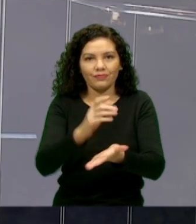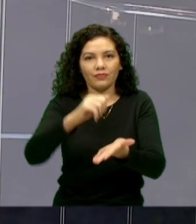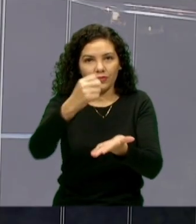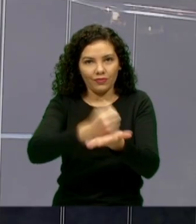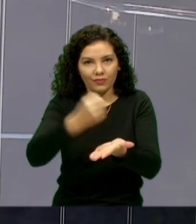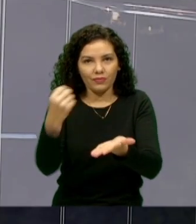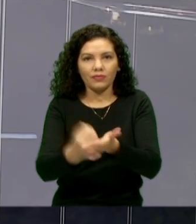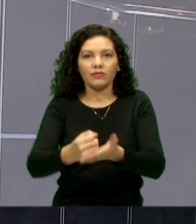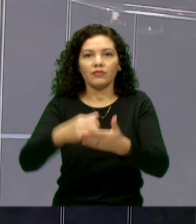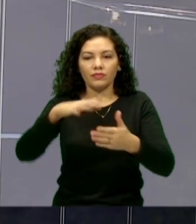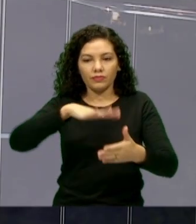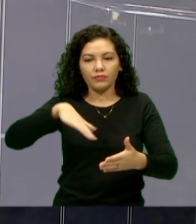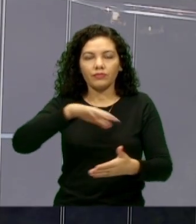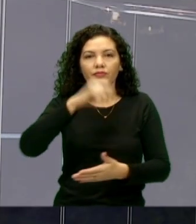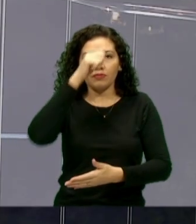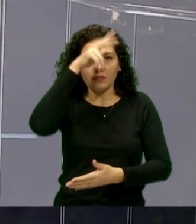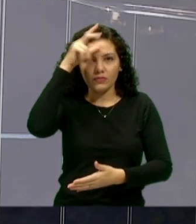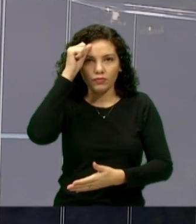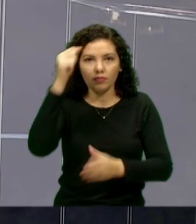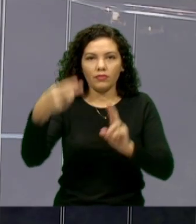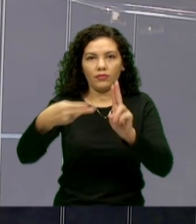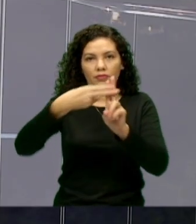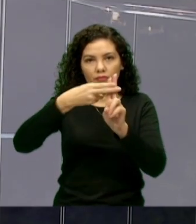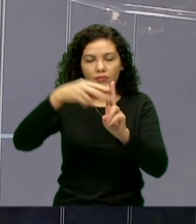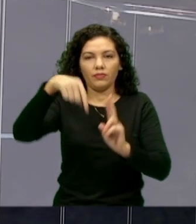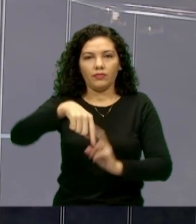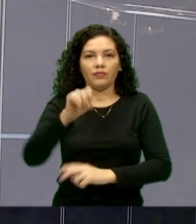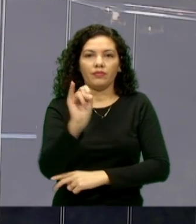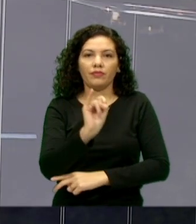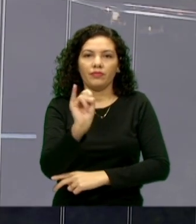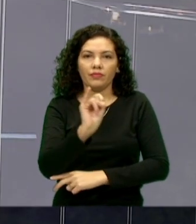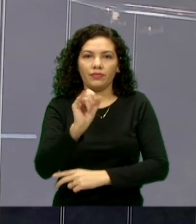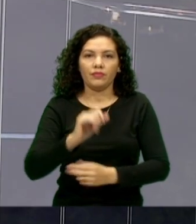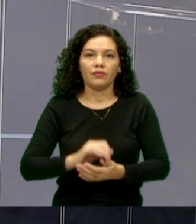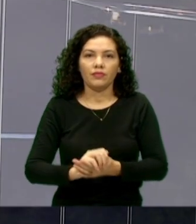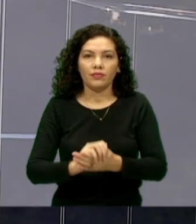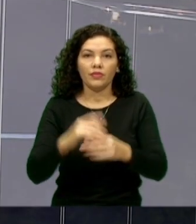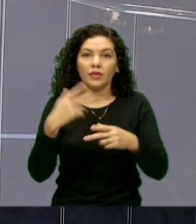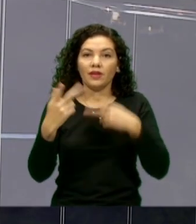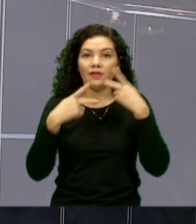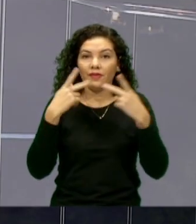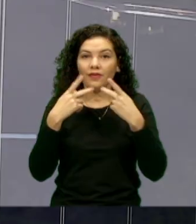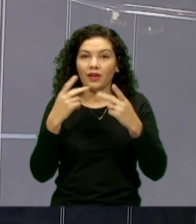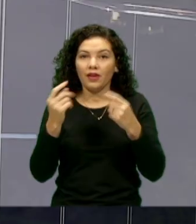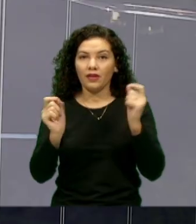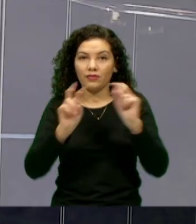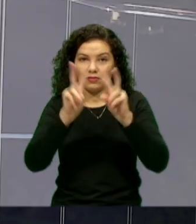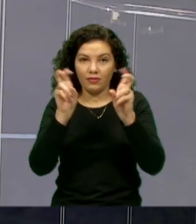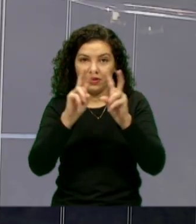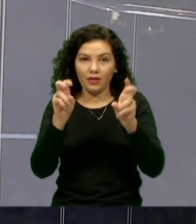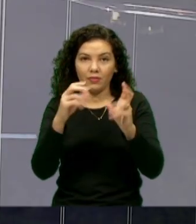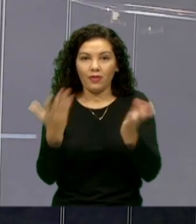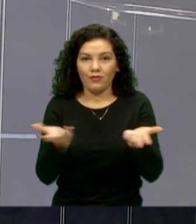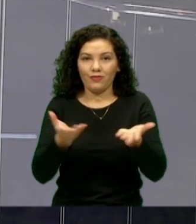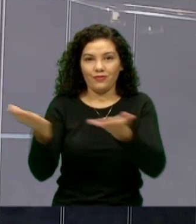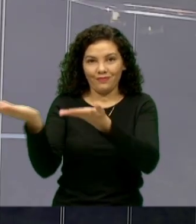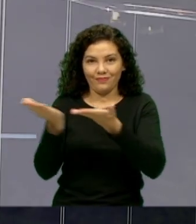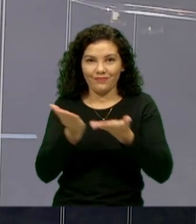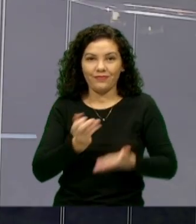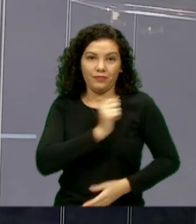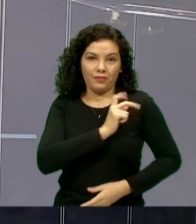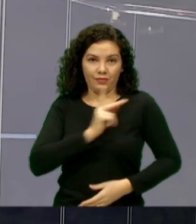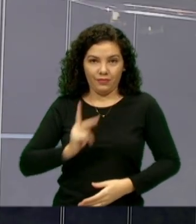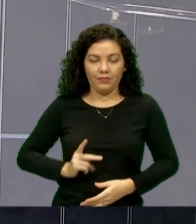âmbito da rede municipal do SUS aqui em Itajaí. Para falar sobre isso e muito mais, estão conosco hoje o presidente